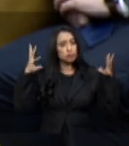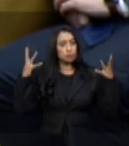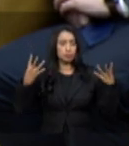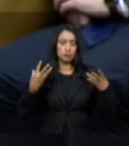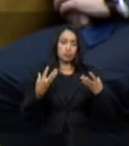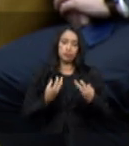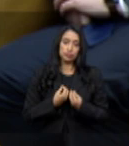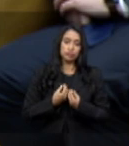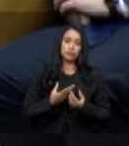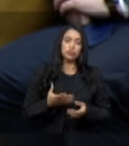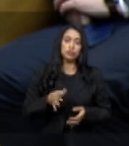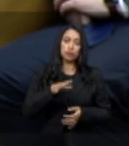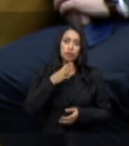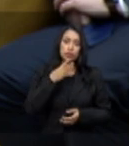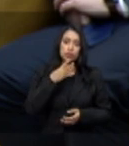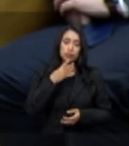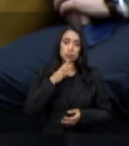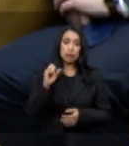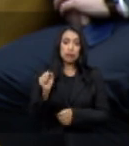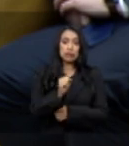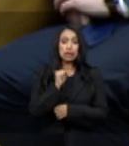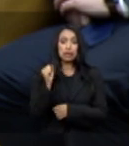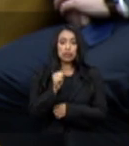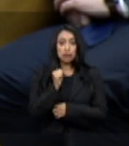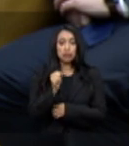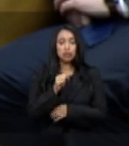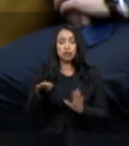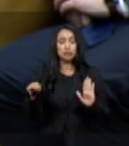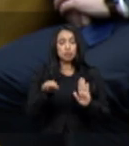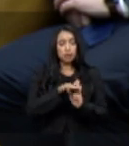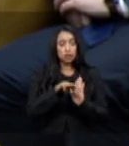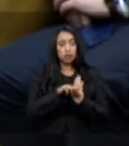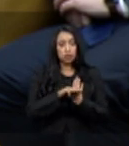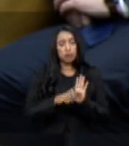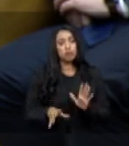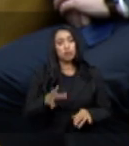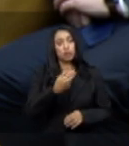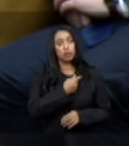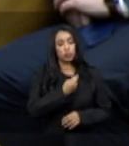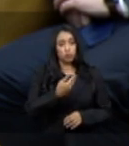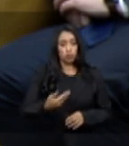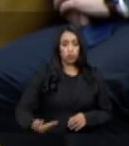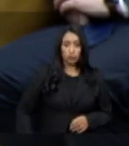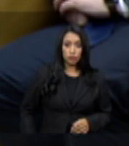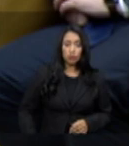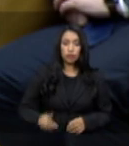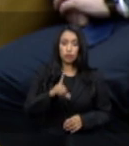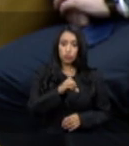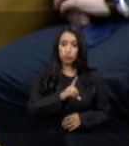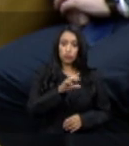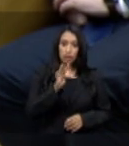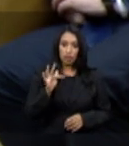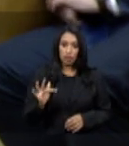de conhecimento o conhecimento todas as grades e drásticas medidas que o governo do distrito federal tem adotado no combate